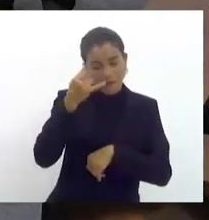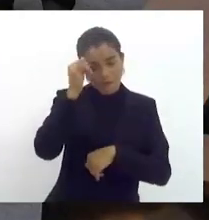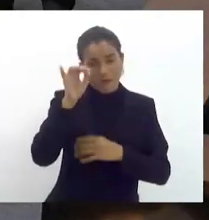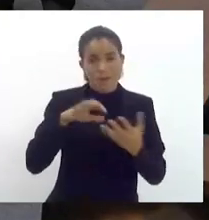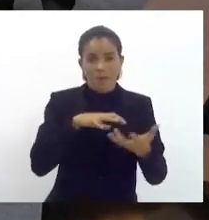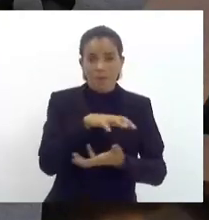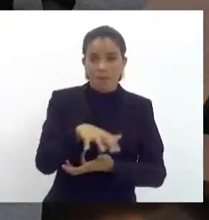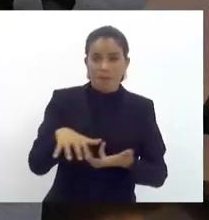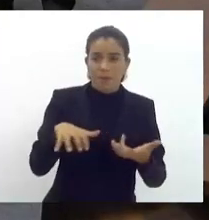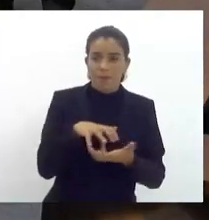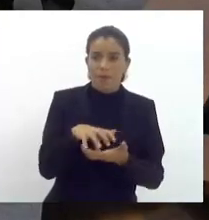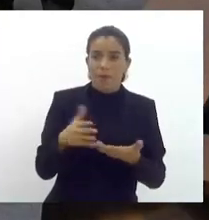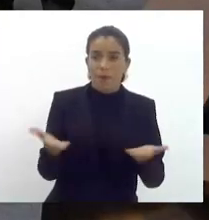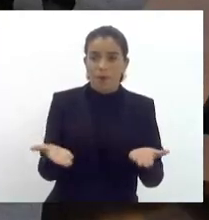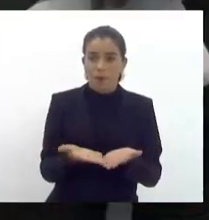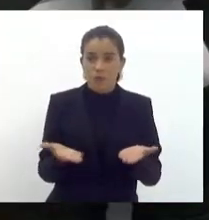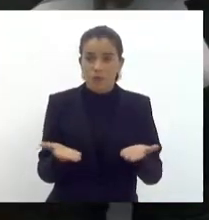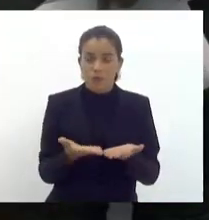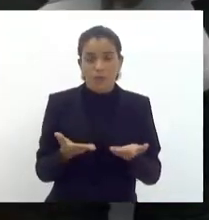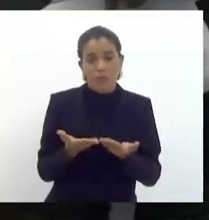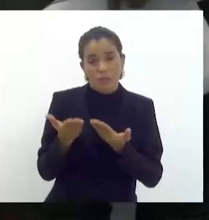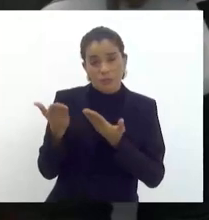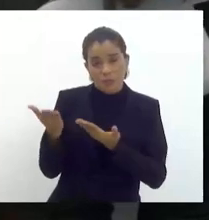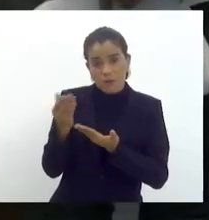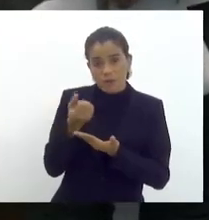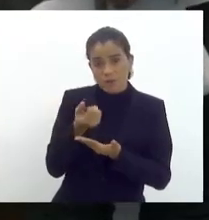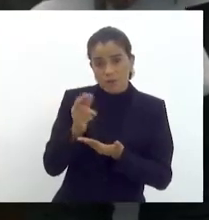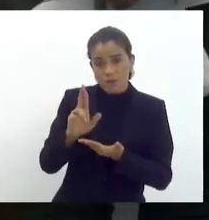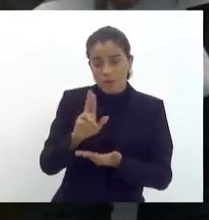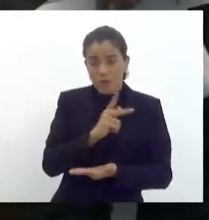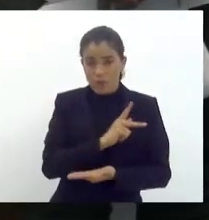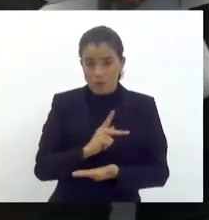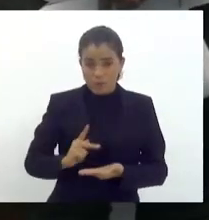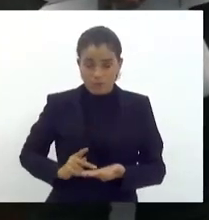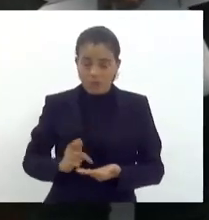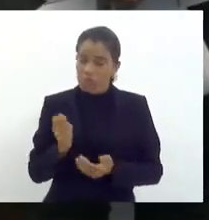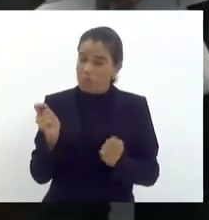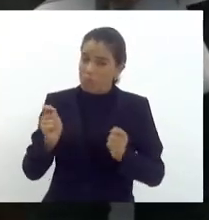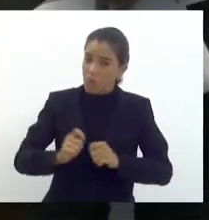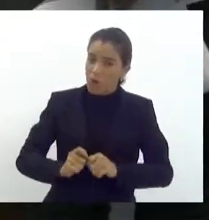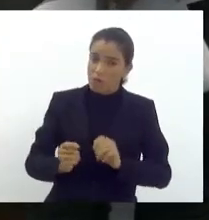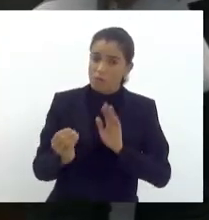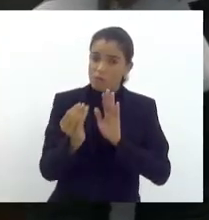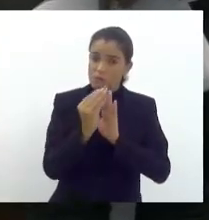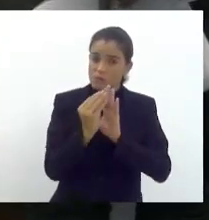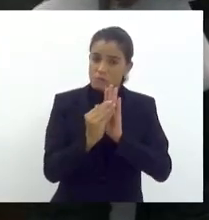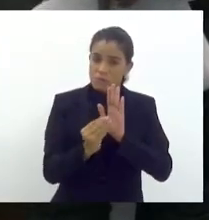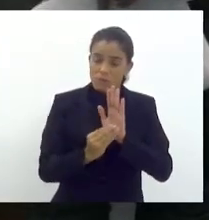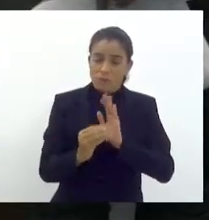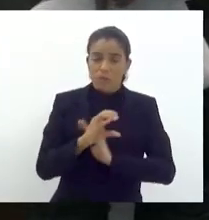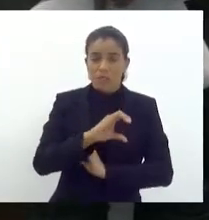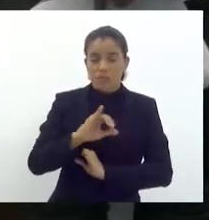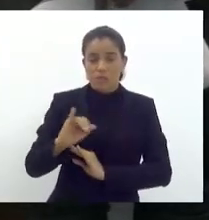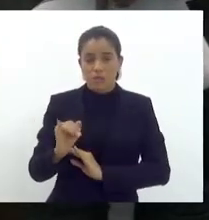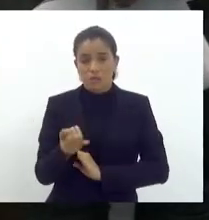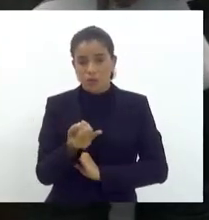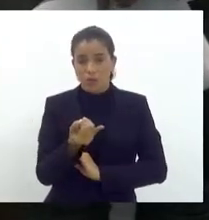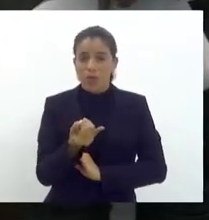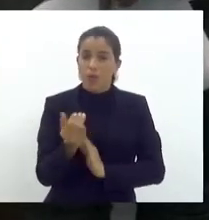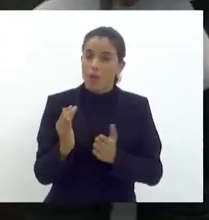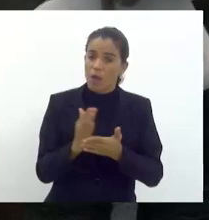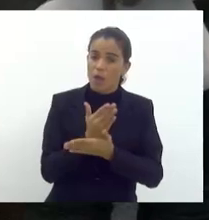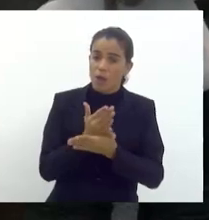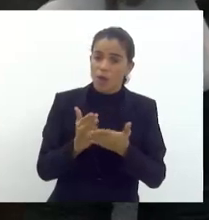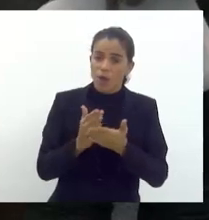essa polêmica hoje que vossa excelência também possa colocar no bolso alguma